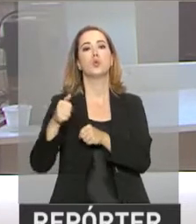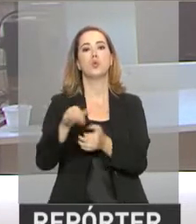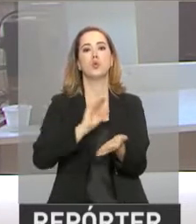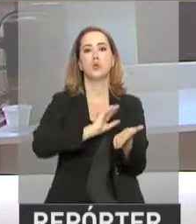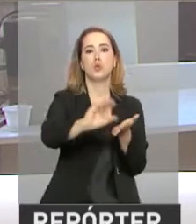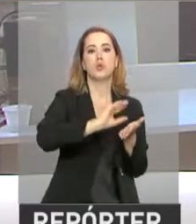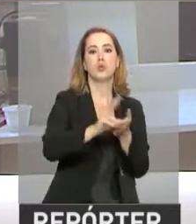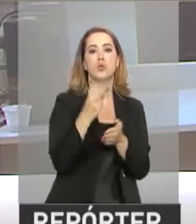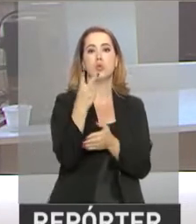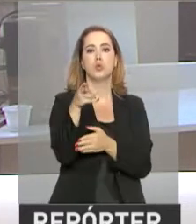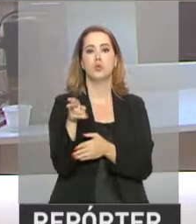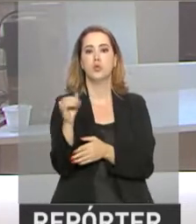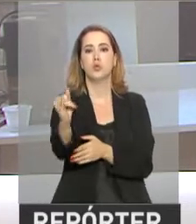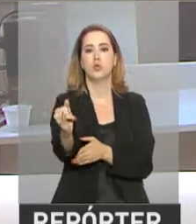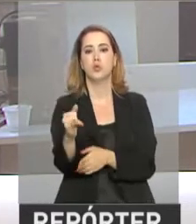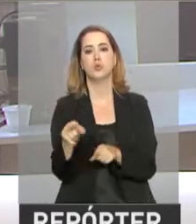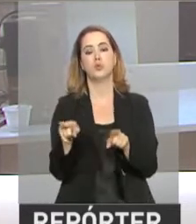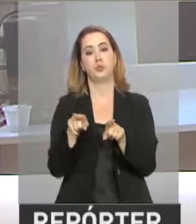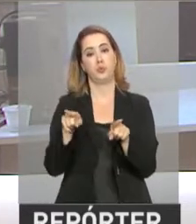a